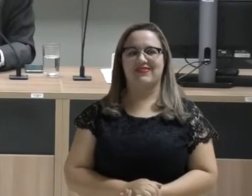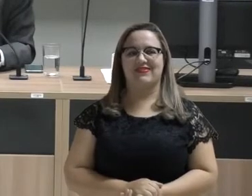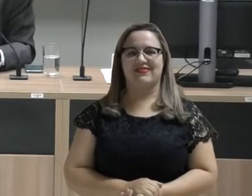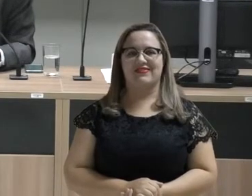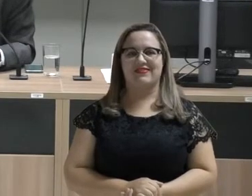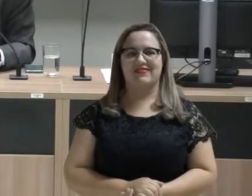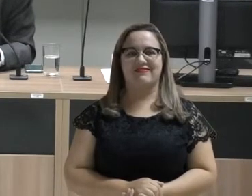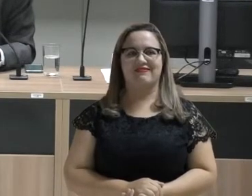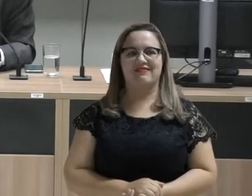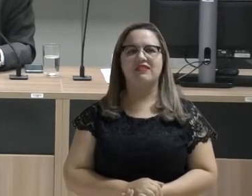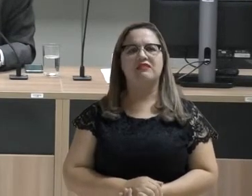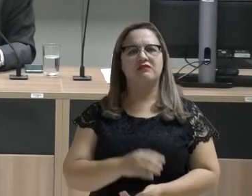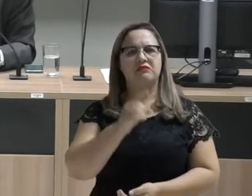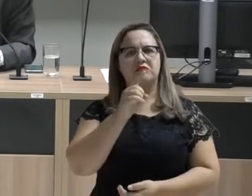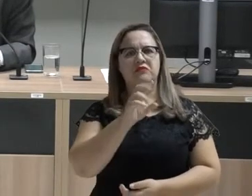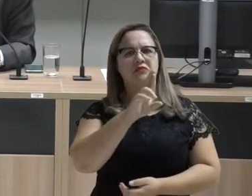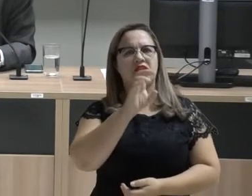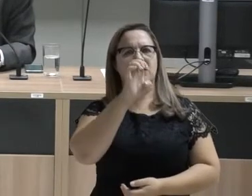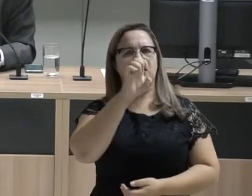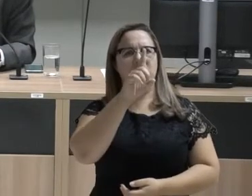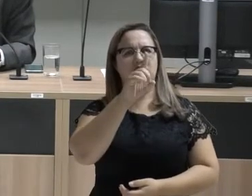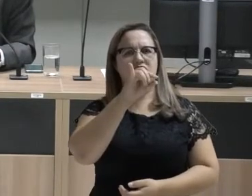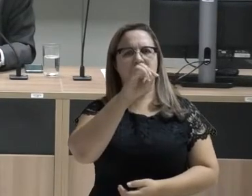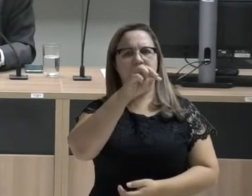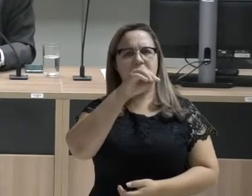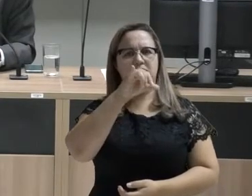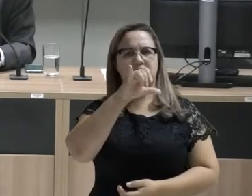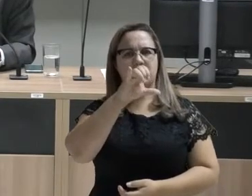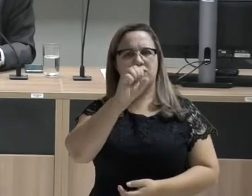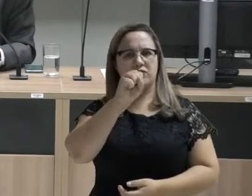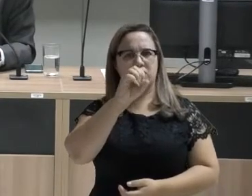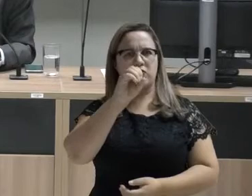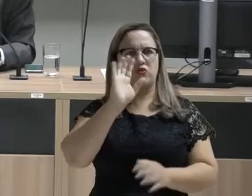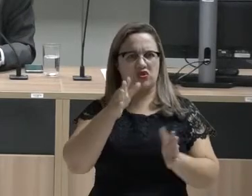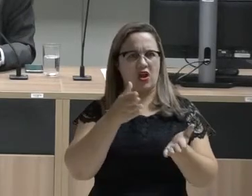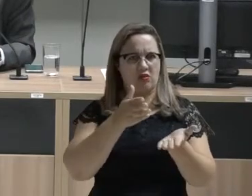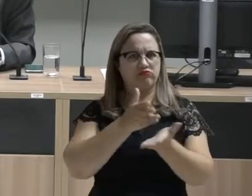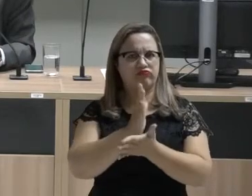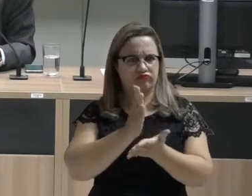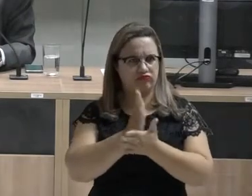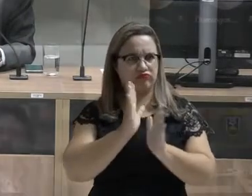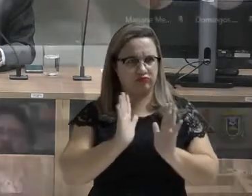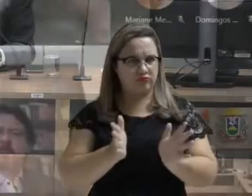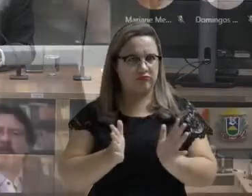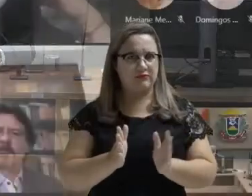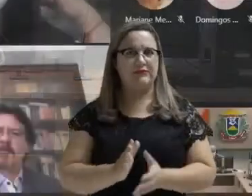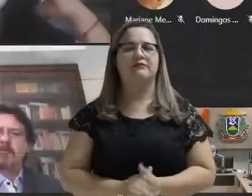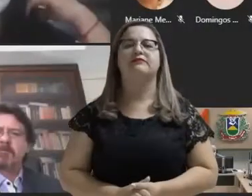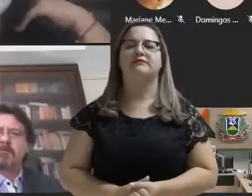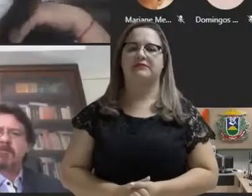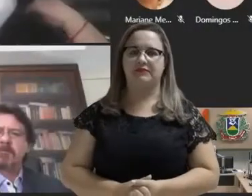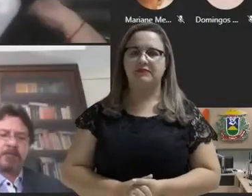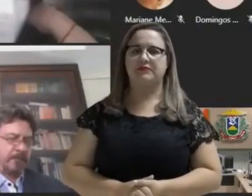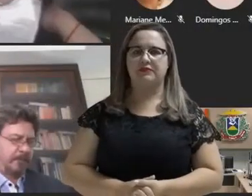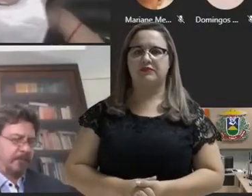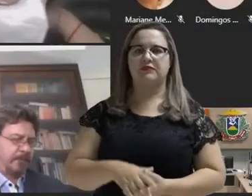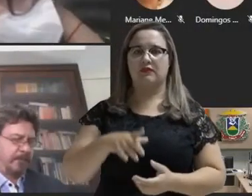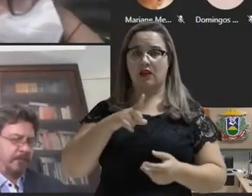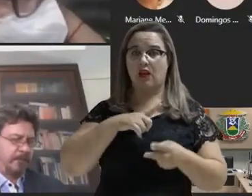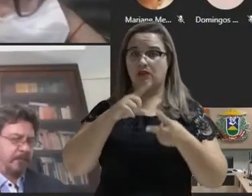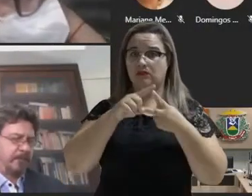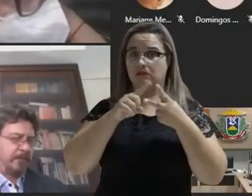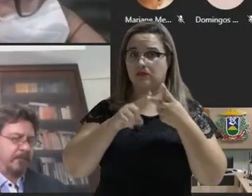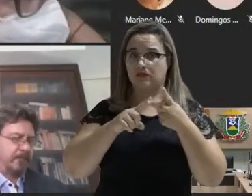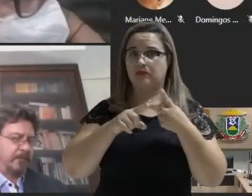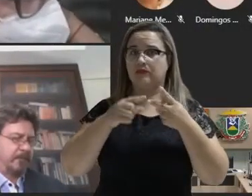Doutor Edmilson, o restante todos pela homologação? Então, exatamente, homologação, senhor presidente. Dois que eu citei são